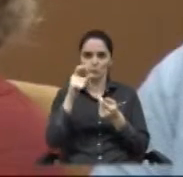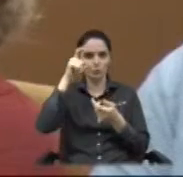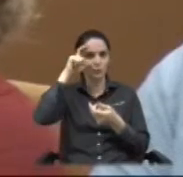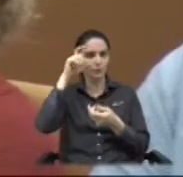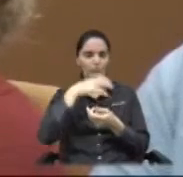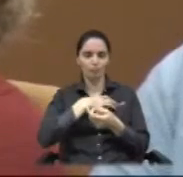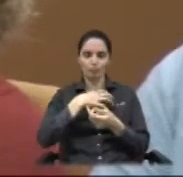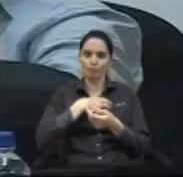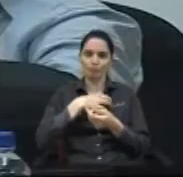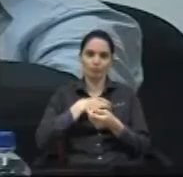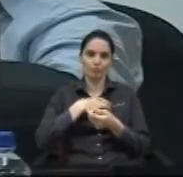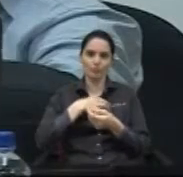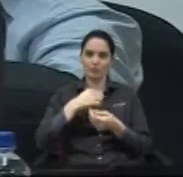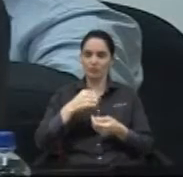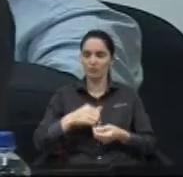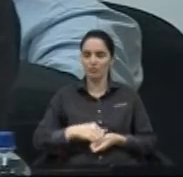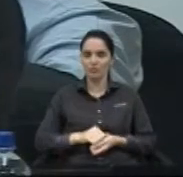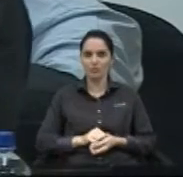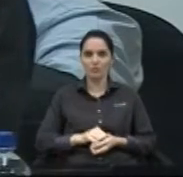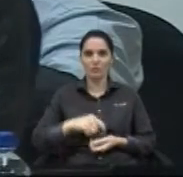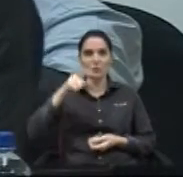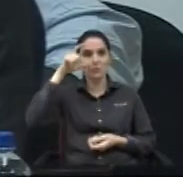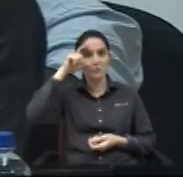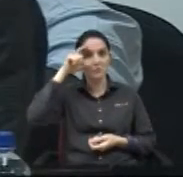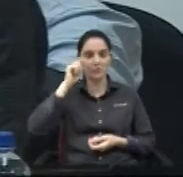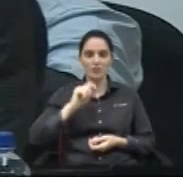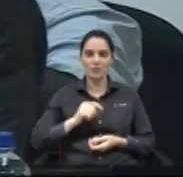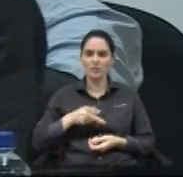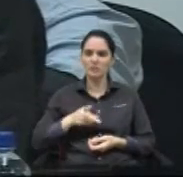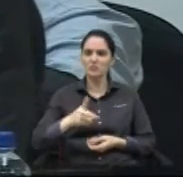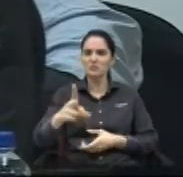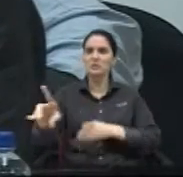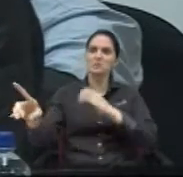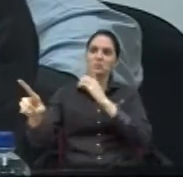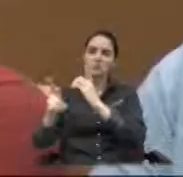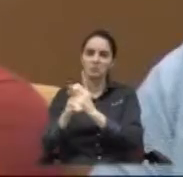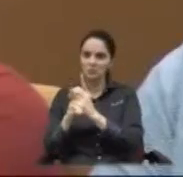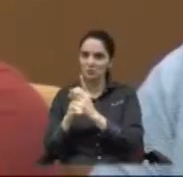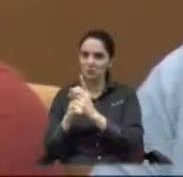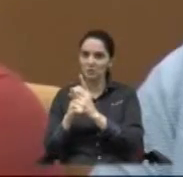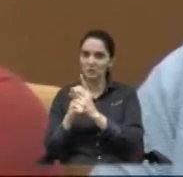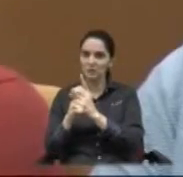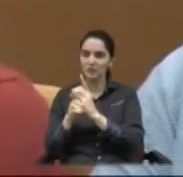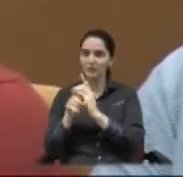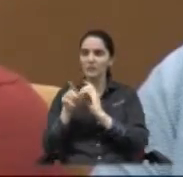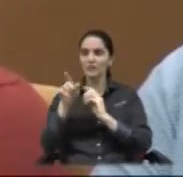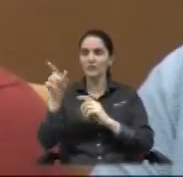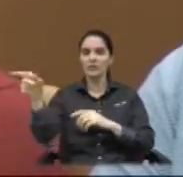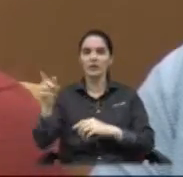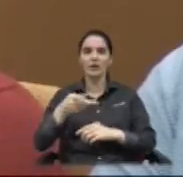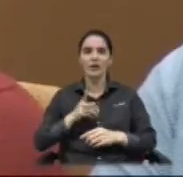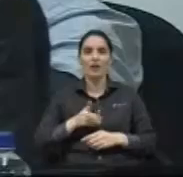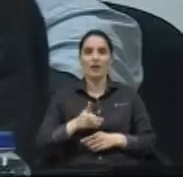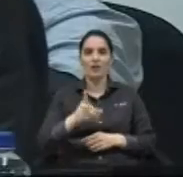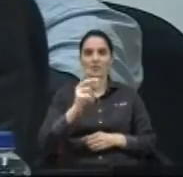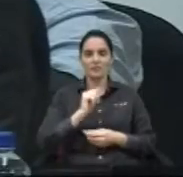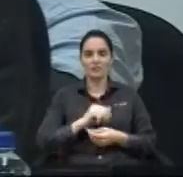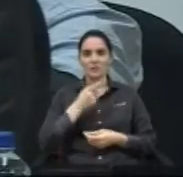outro. Eu nunca encontro com a Nissinha, encontro muitas vezes com ela, hein? Que ela não esteja lá e fala assim, ô